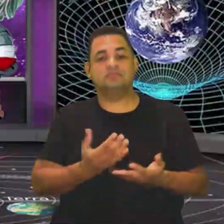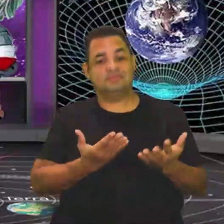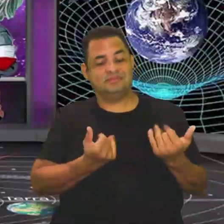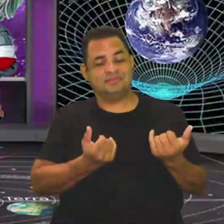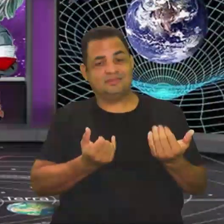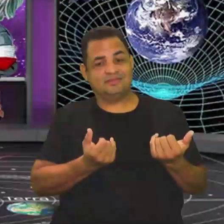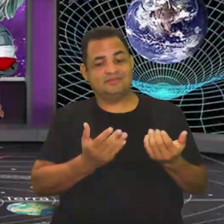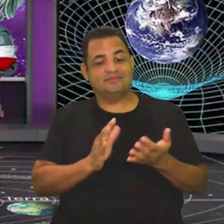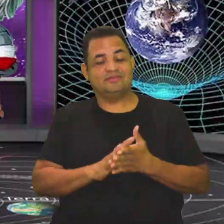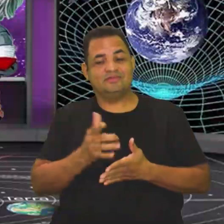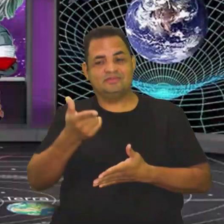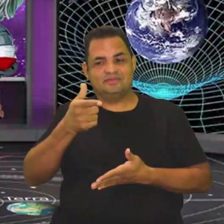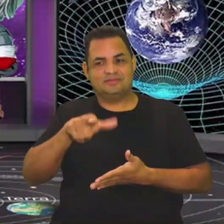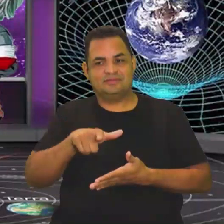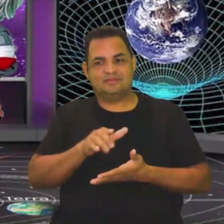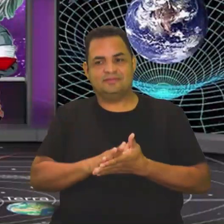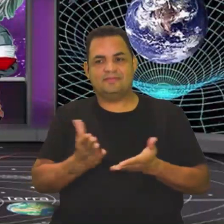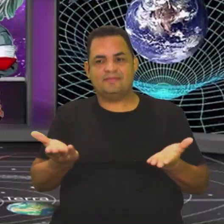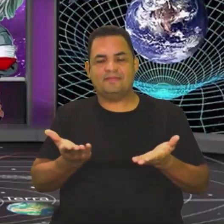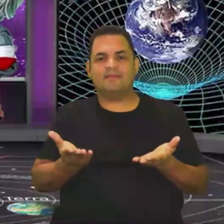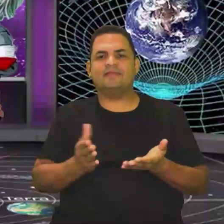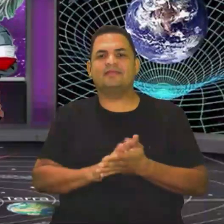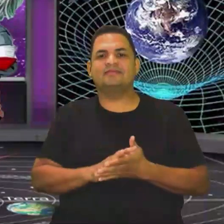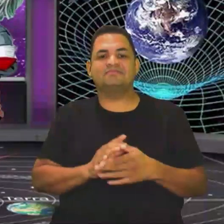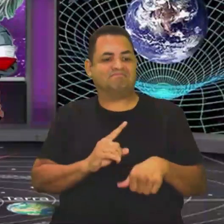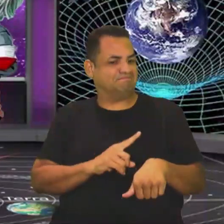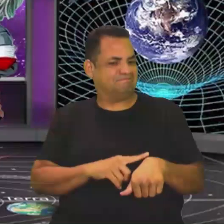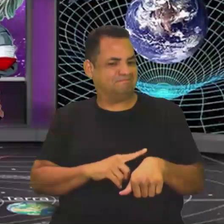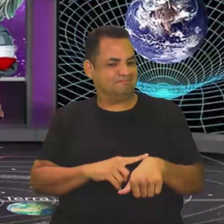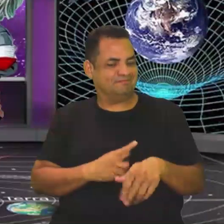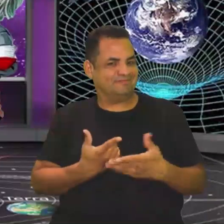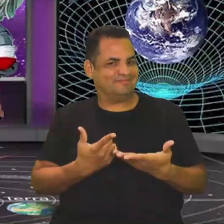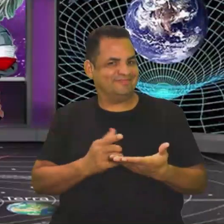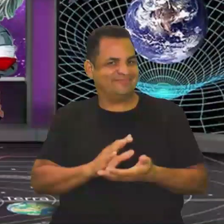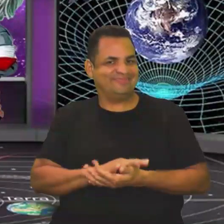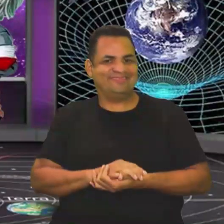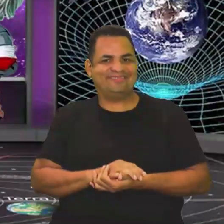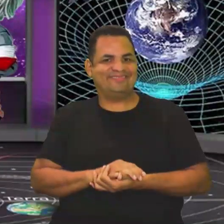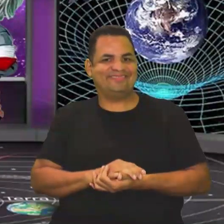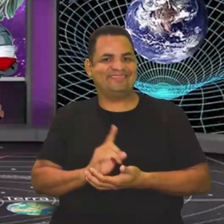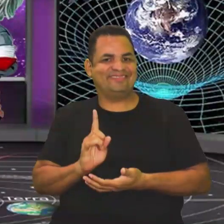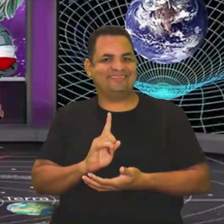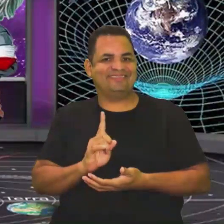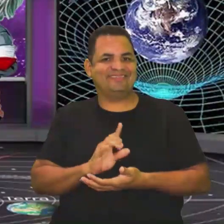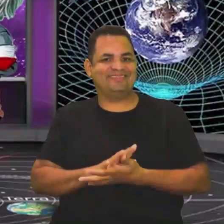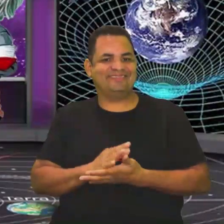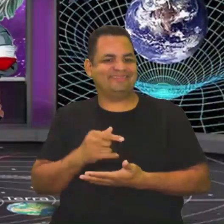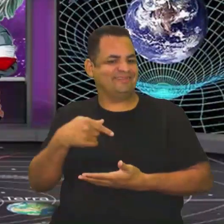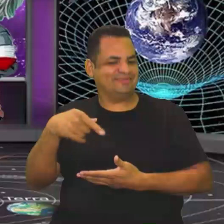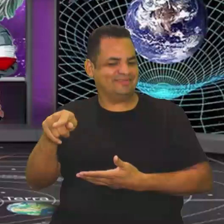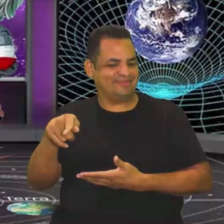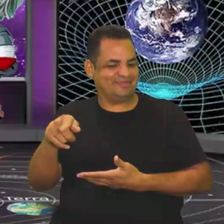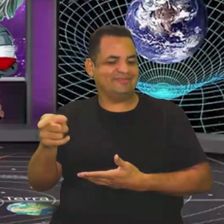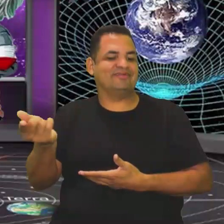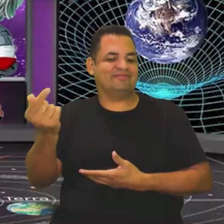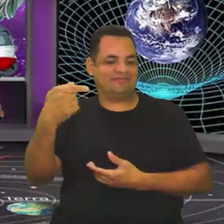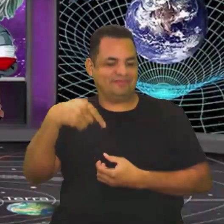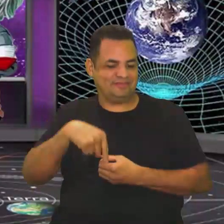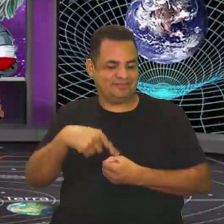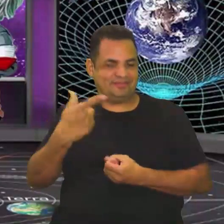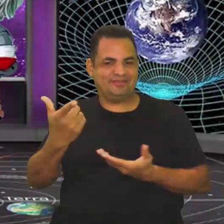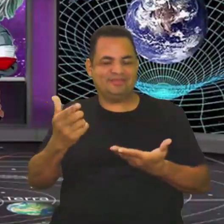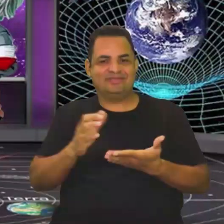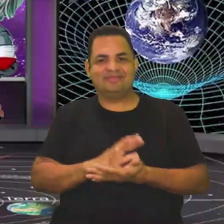Jovens, olha eu aqui de novo, né? Quanto tempo, hein? Só que não, eu nem saí da sala, já voltei, né? Estamos aqui.